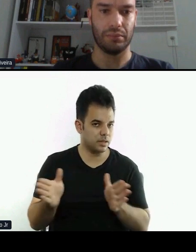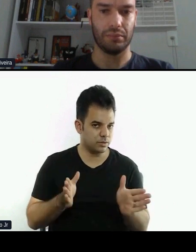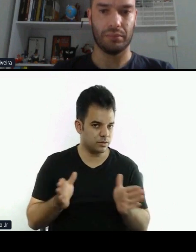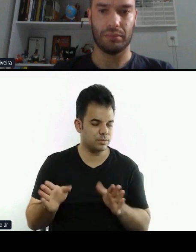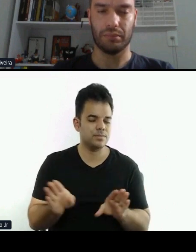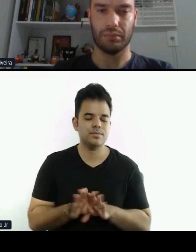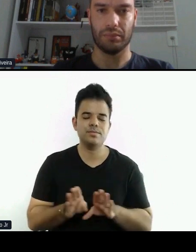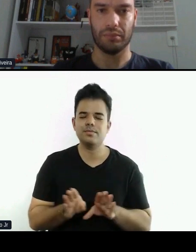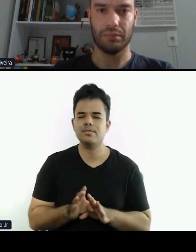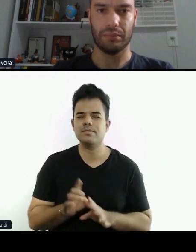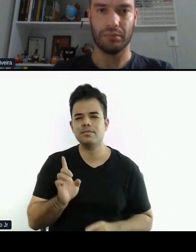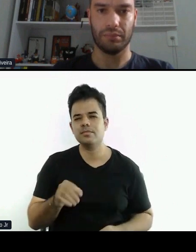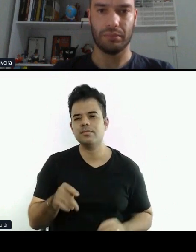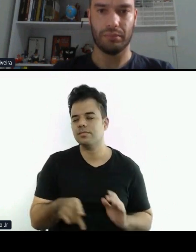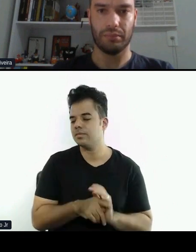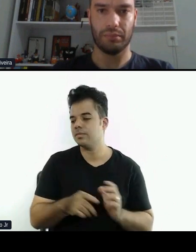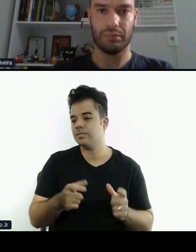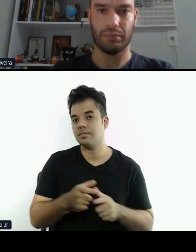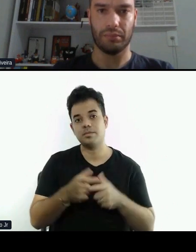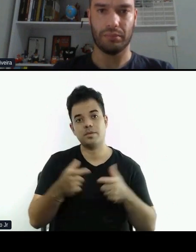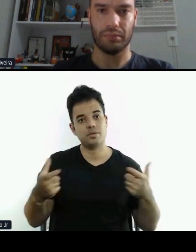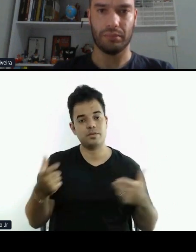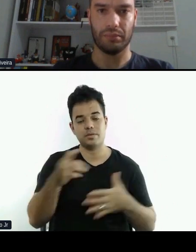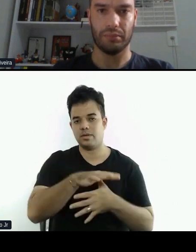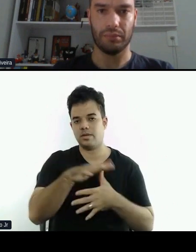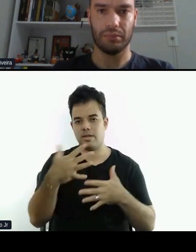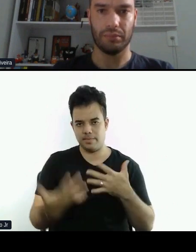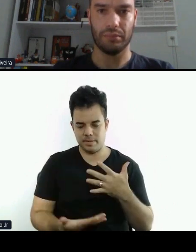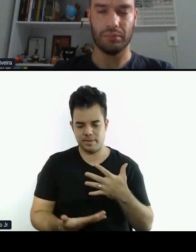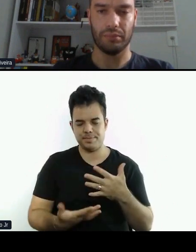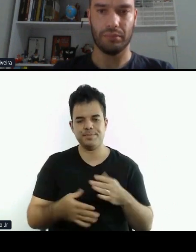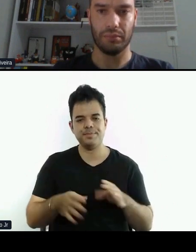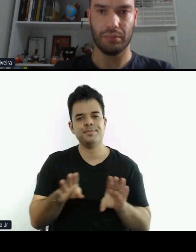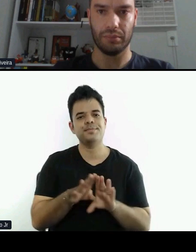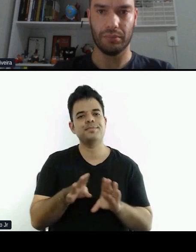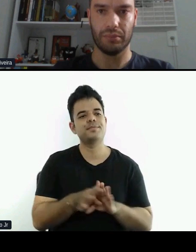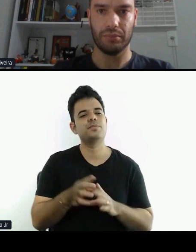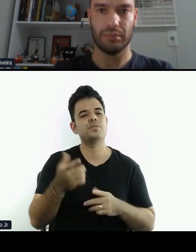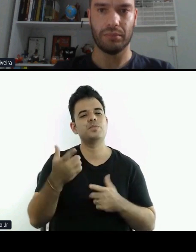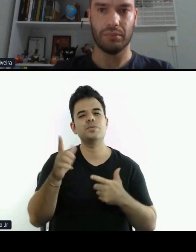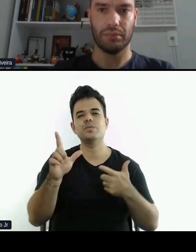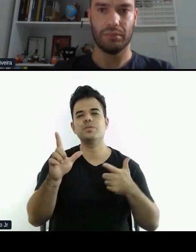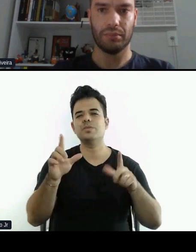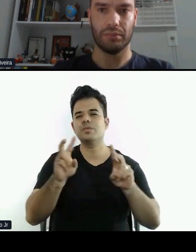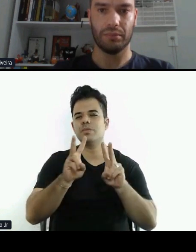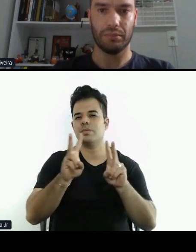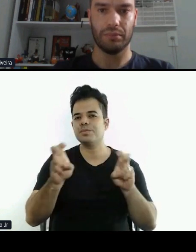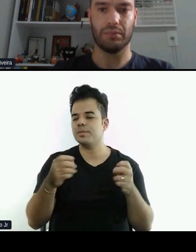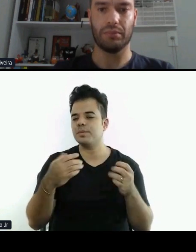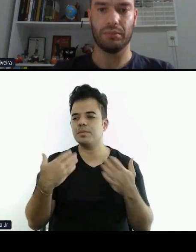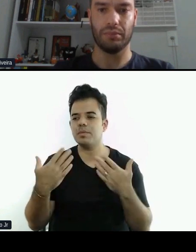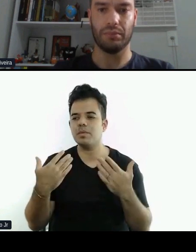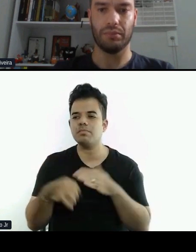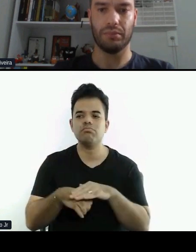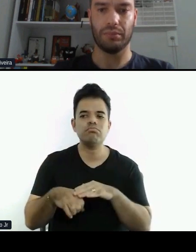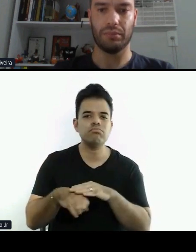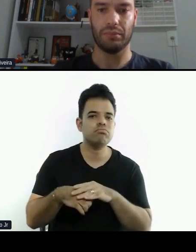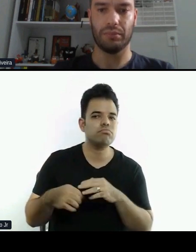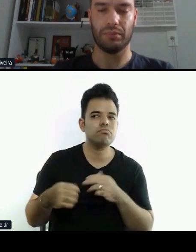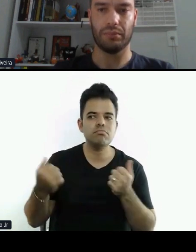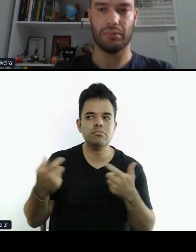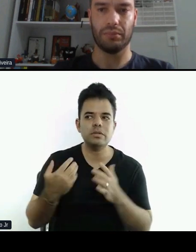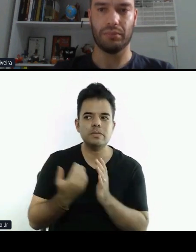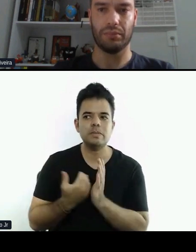assim, majoritariamente Libras, e outros assuntos nem sequer se conversam. Então, existe